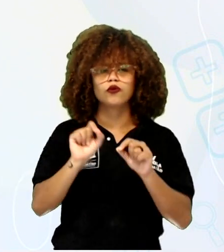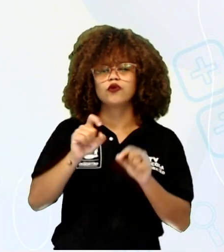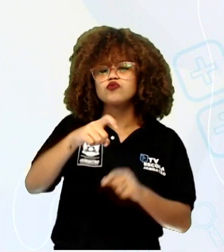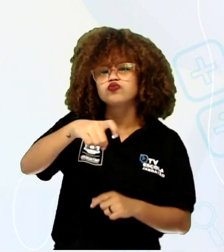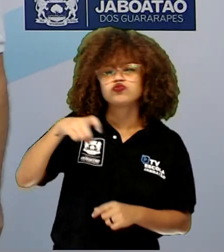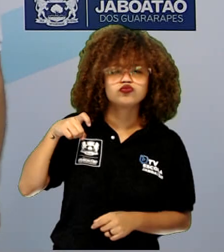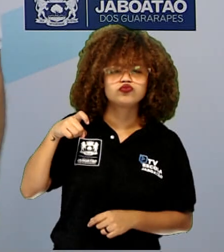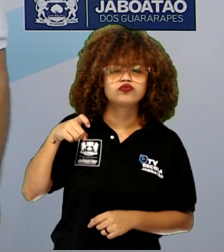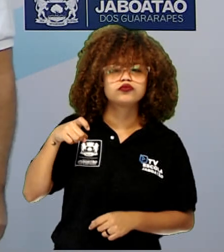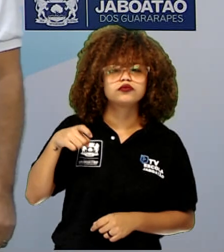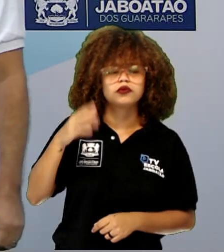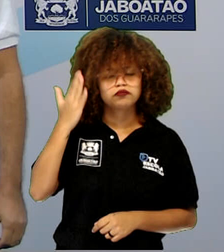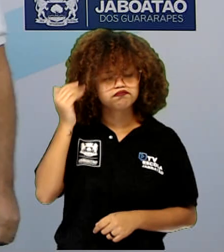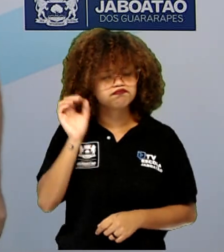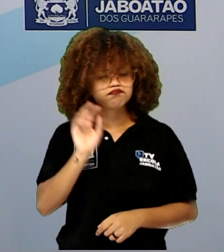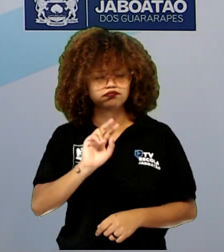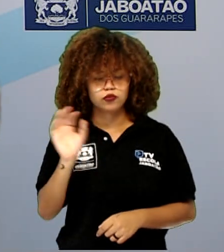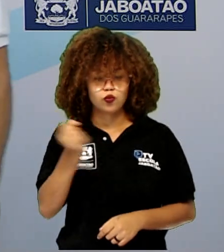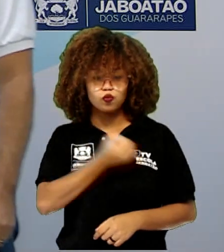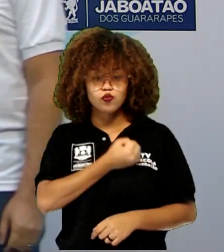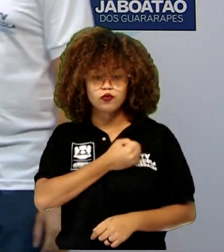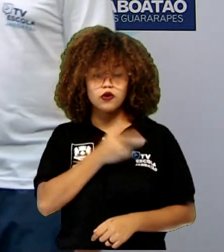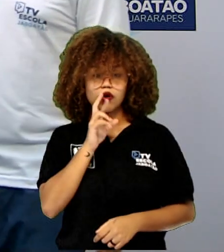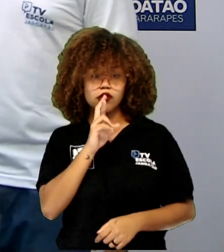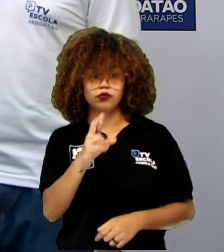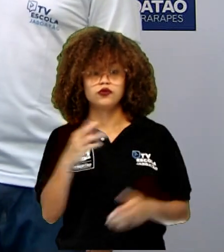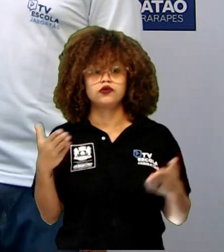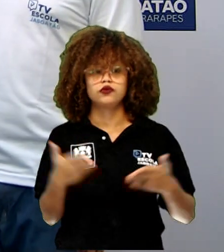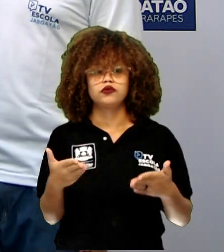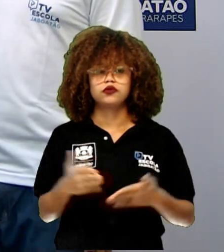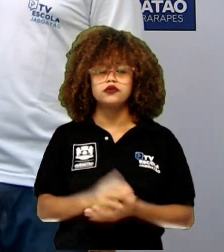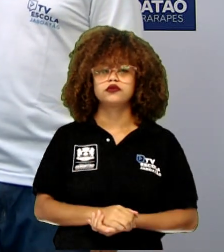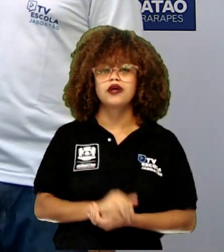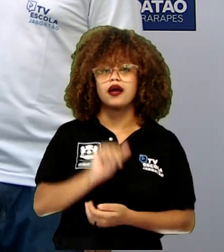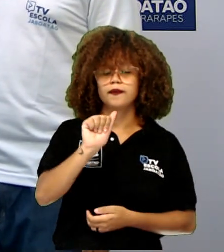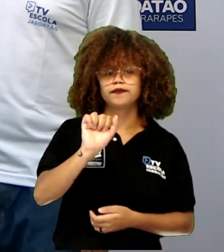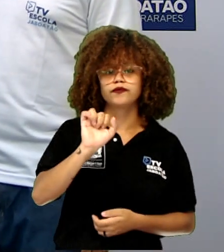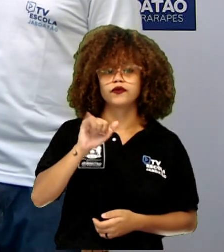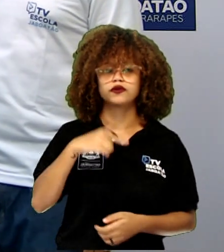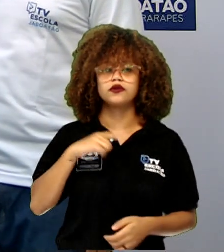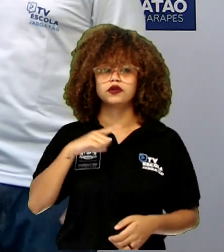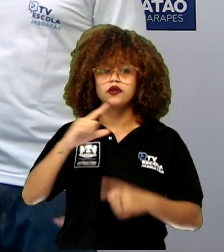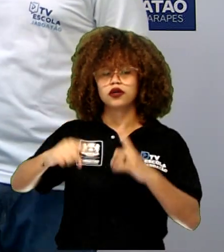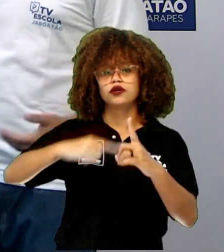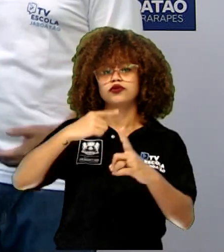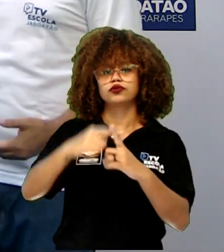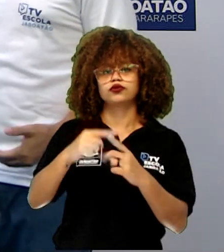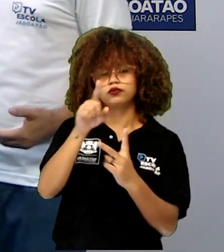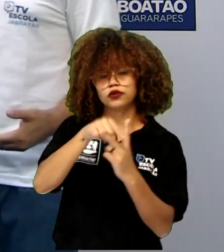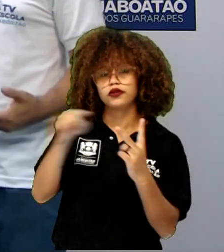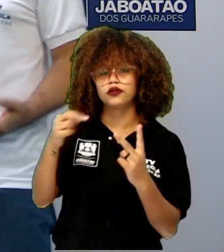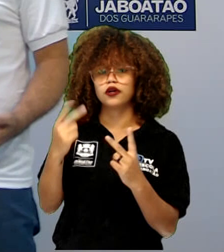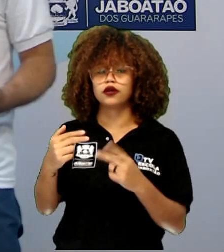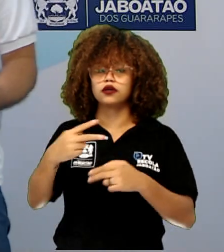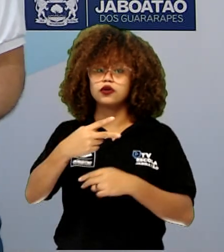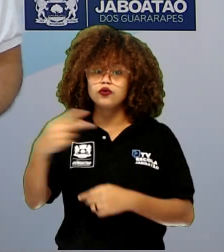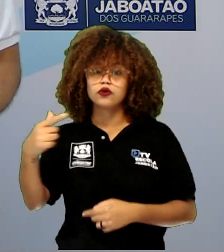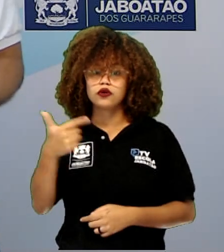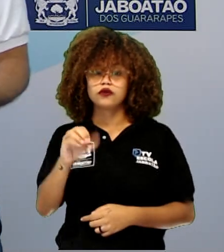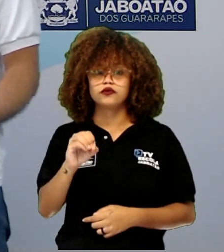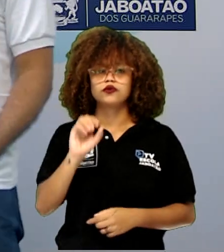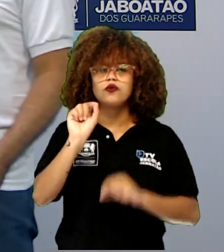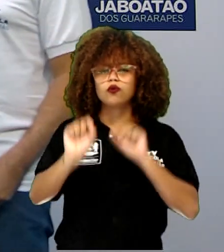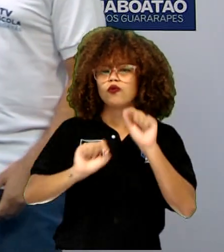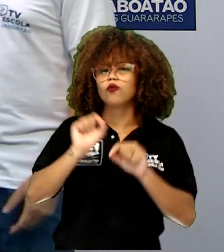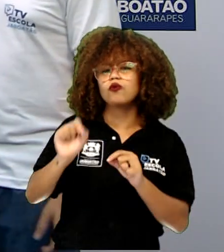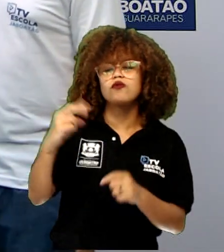x me responda se a soma das raízes dessa equação foi igual a 20 qual será o valor de